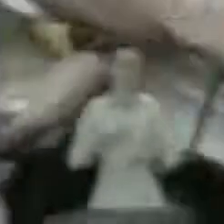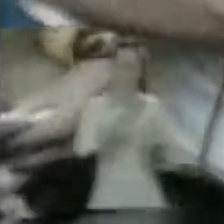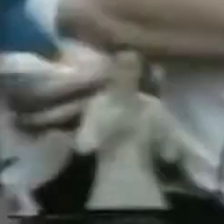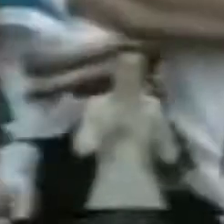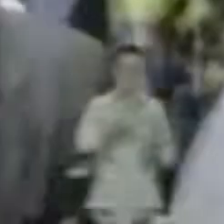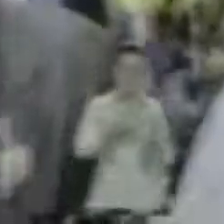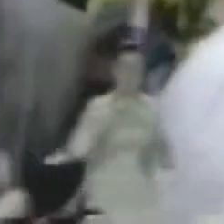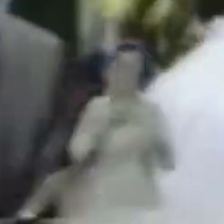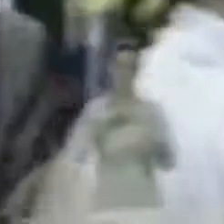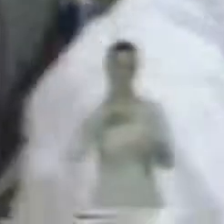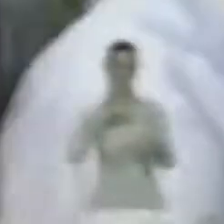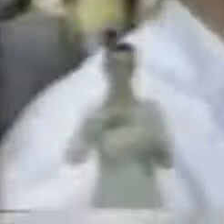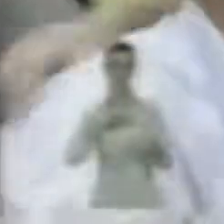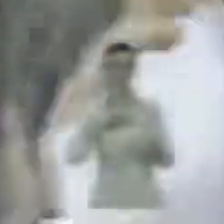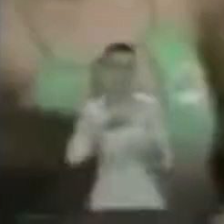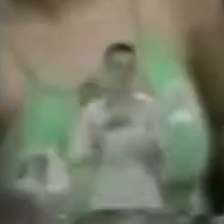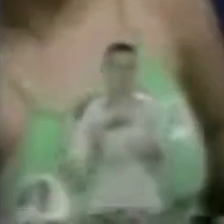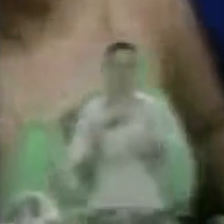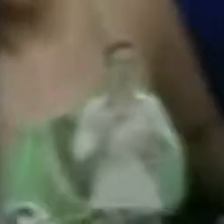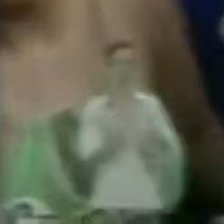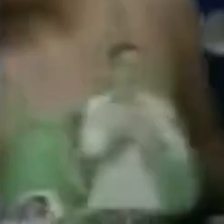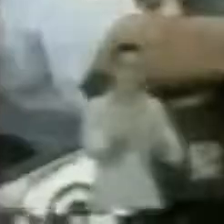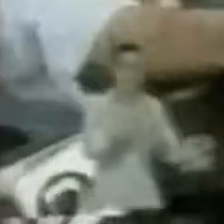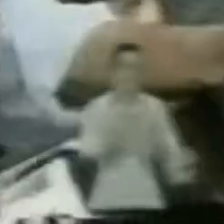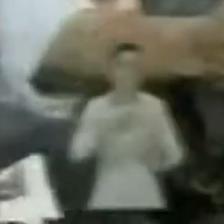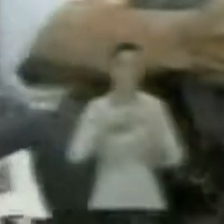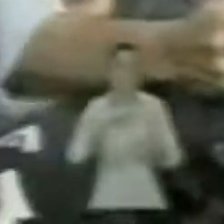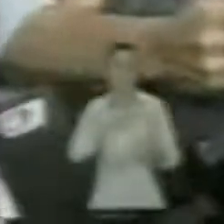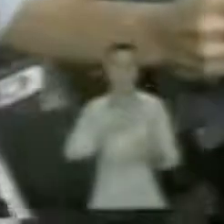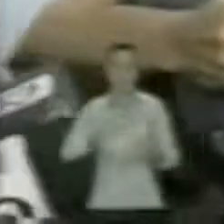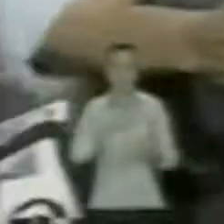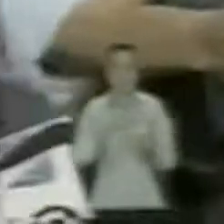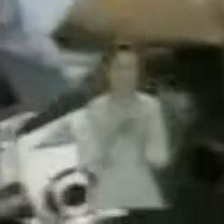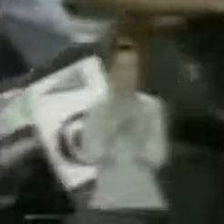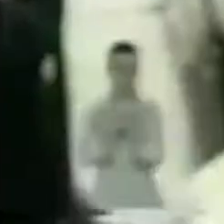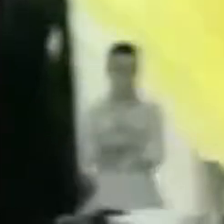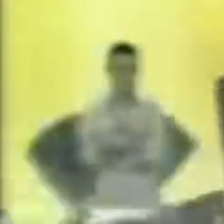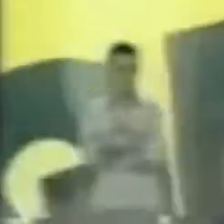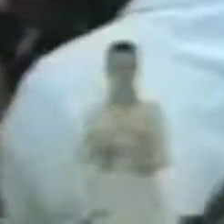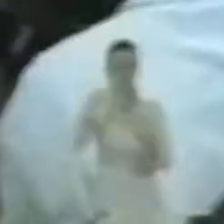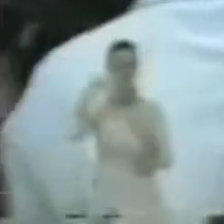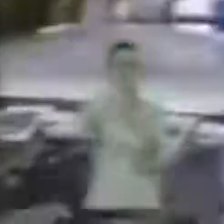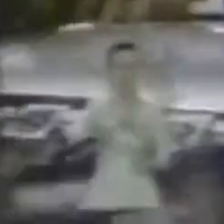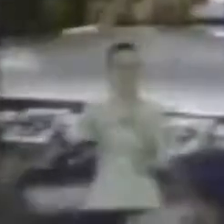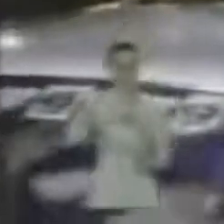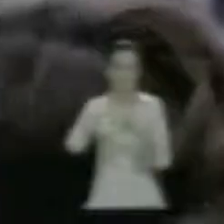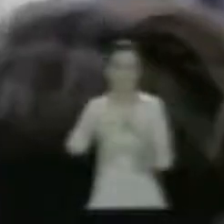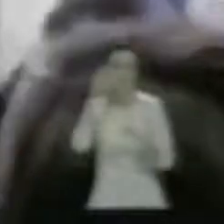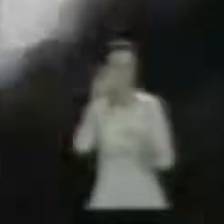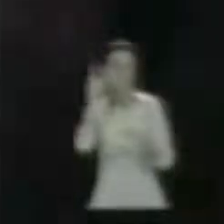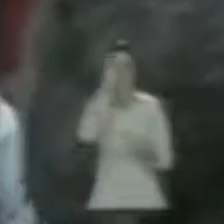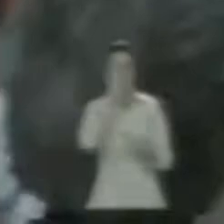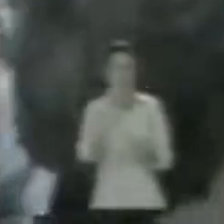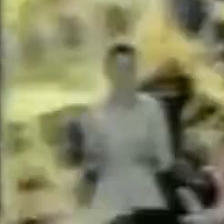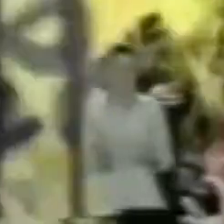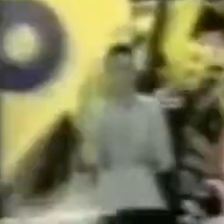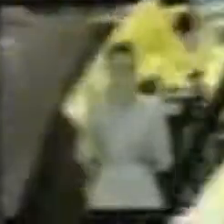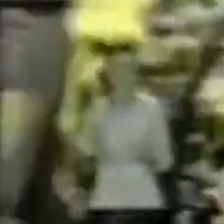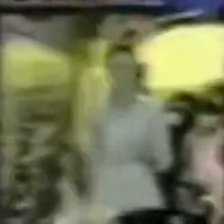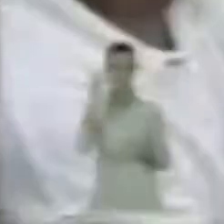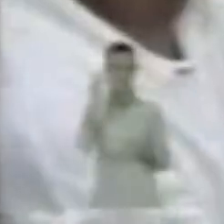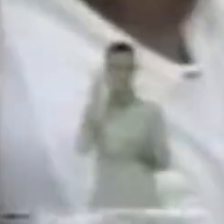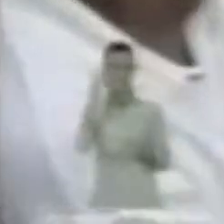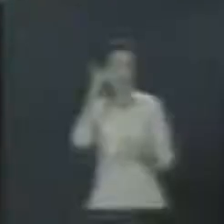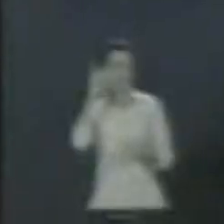É o carinho. É o apoio. Prazer não estar com você aqui hoje, Geraldo. É o voto por um Brasil decente que